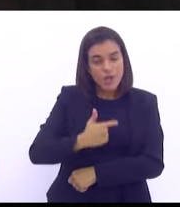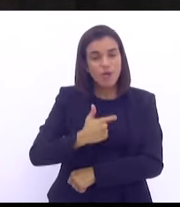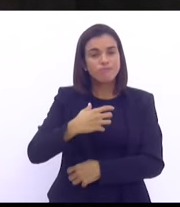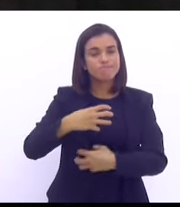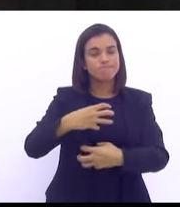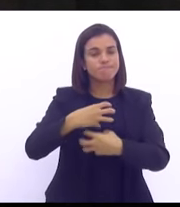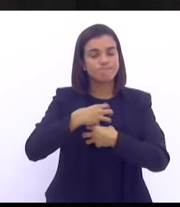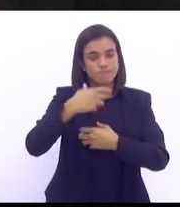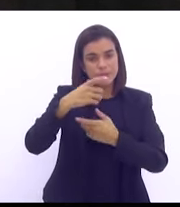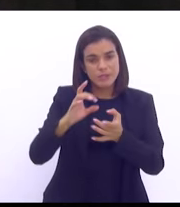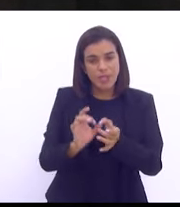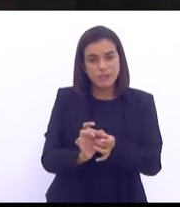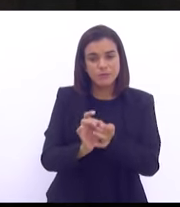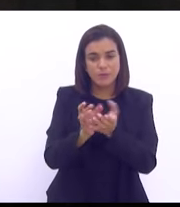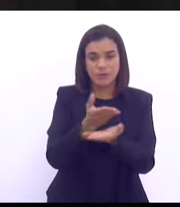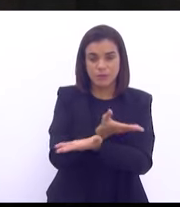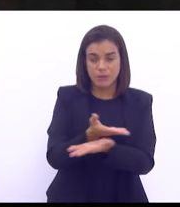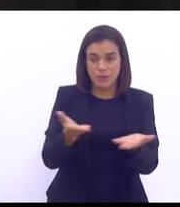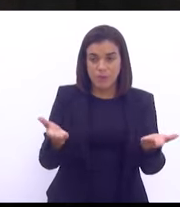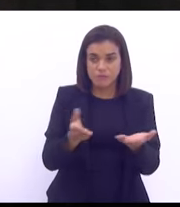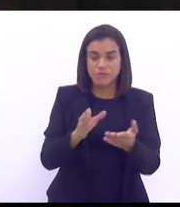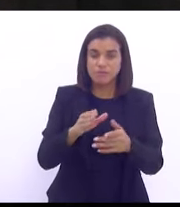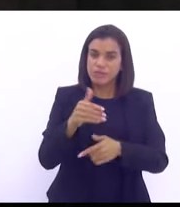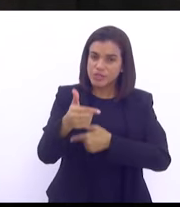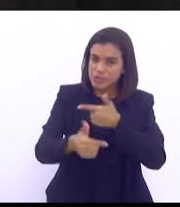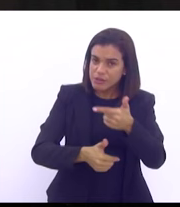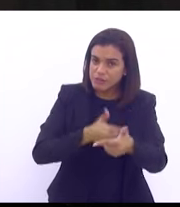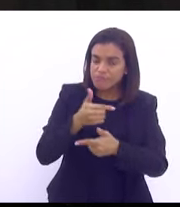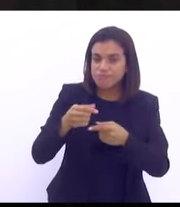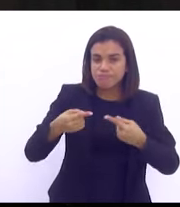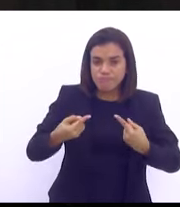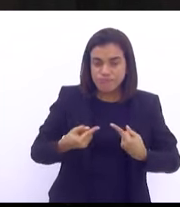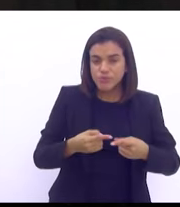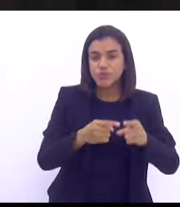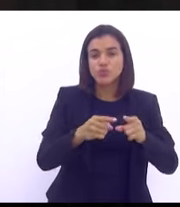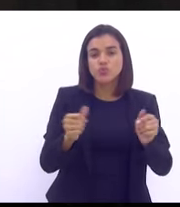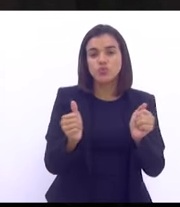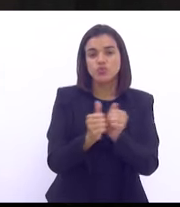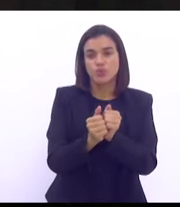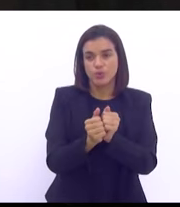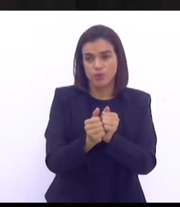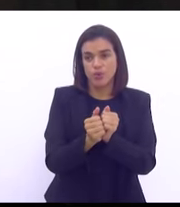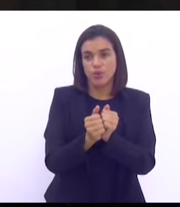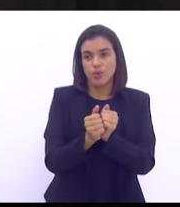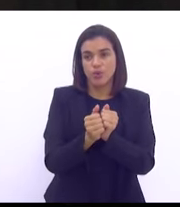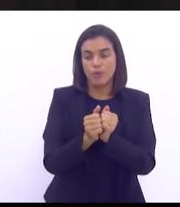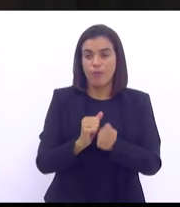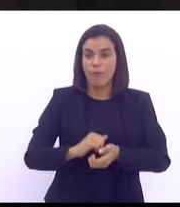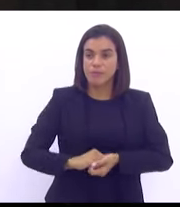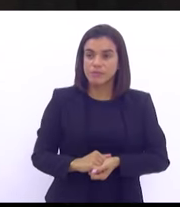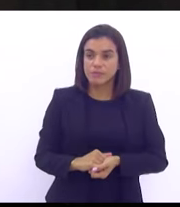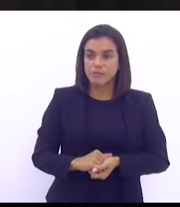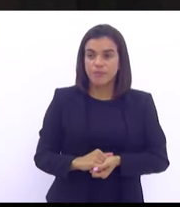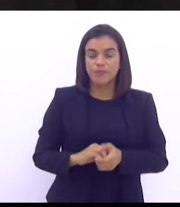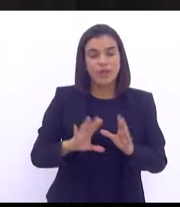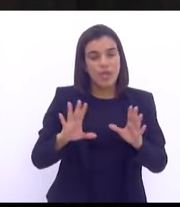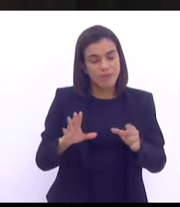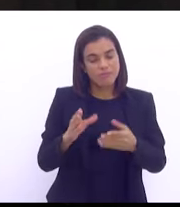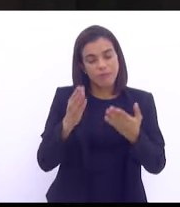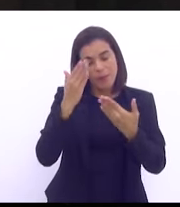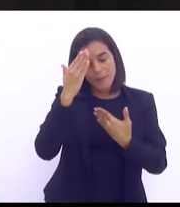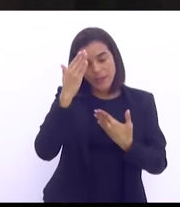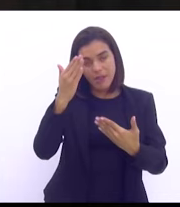à disposição para que a gente enfrente juntamente essas concessões ineficientes. É isso. Muito